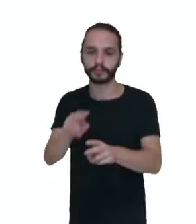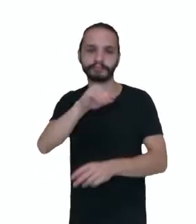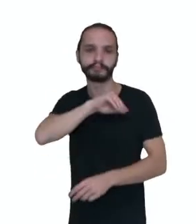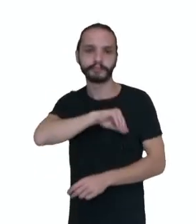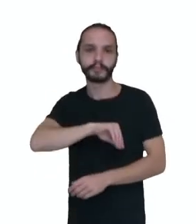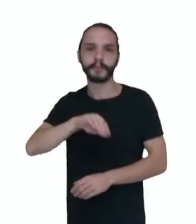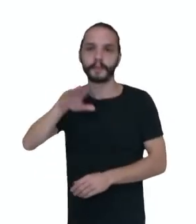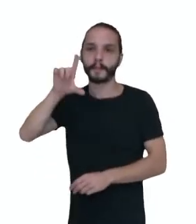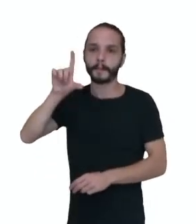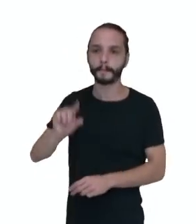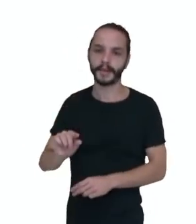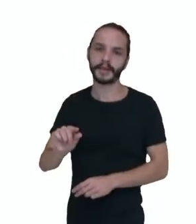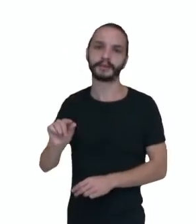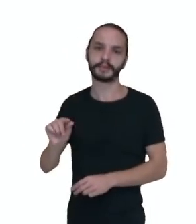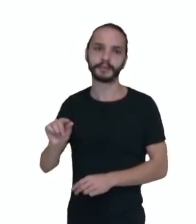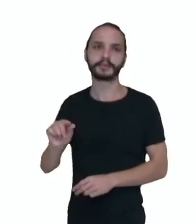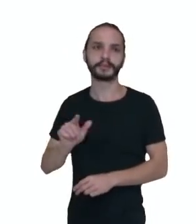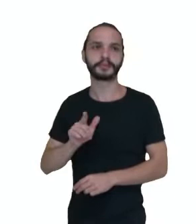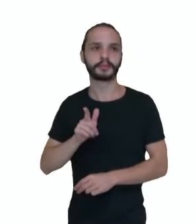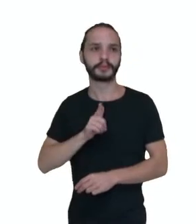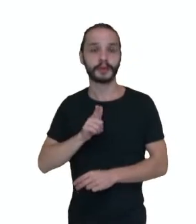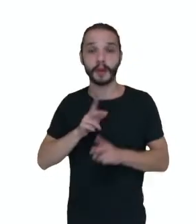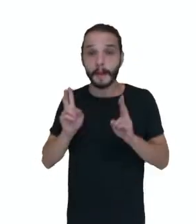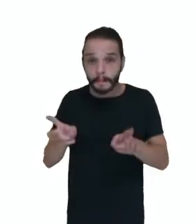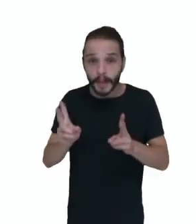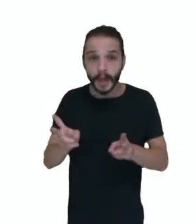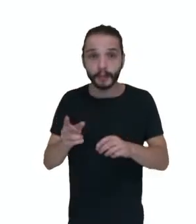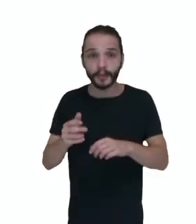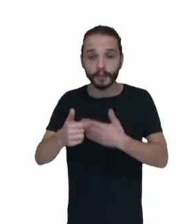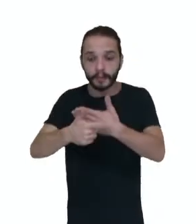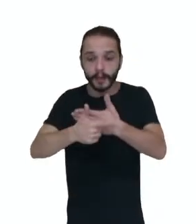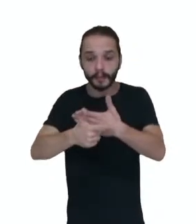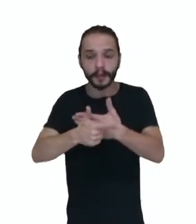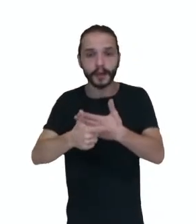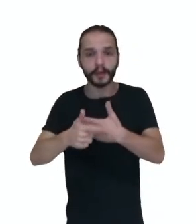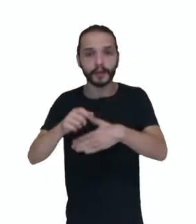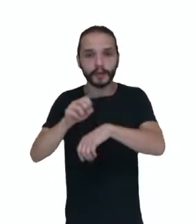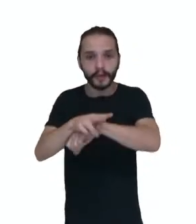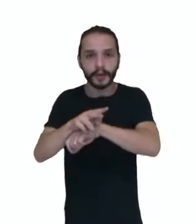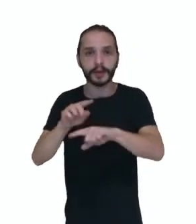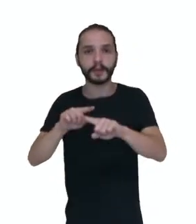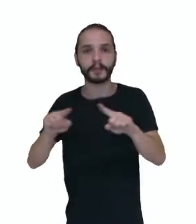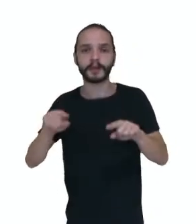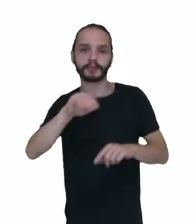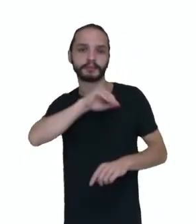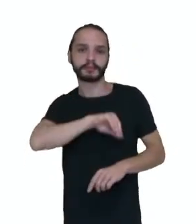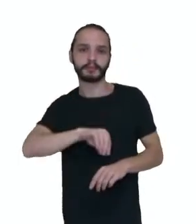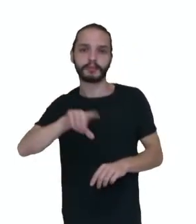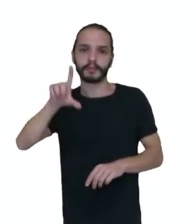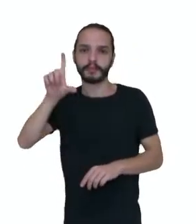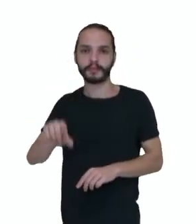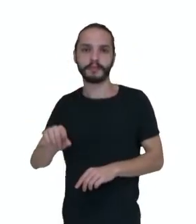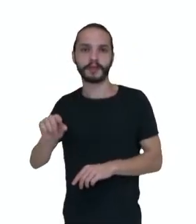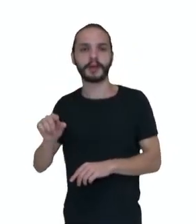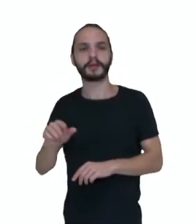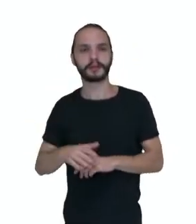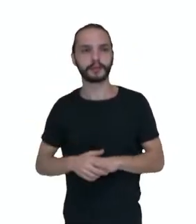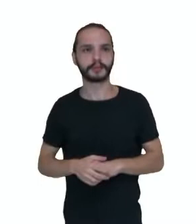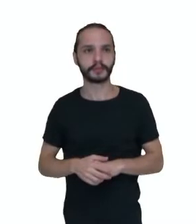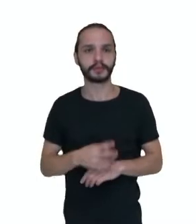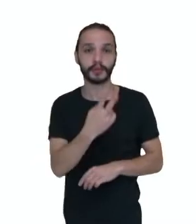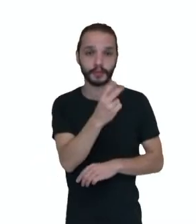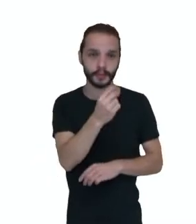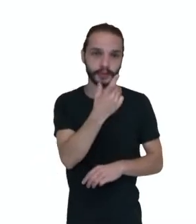então nós temos ali, mesmo cargo, mas um rendimento menor. Essa característica é em